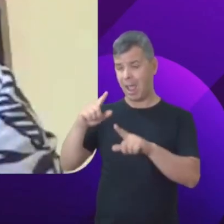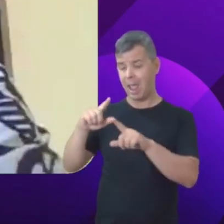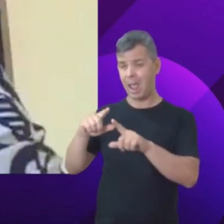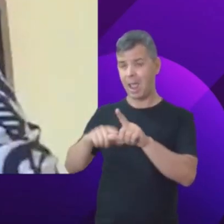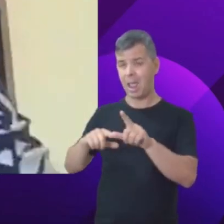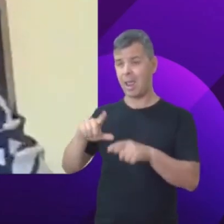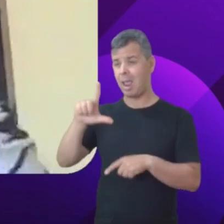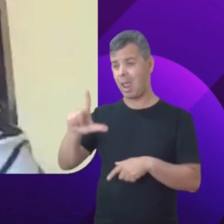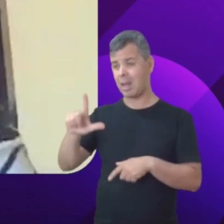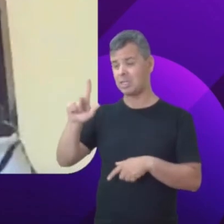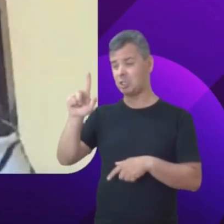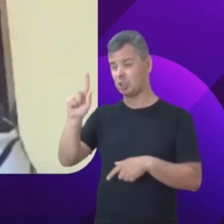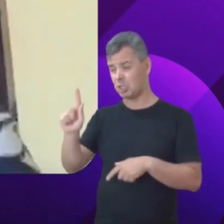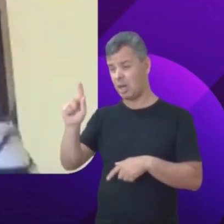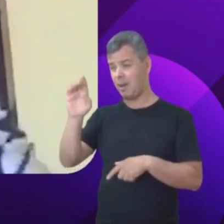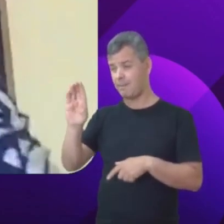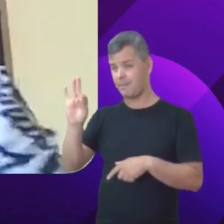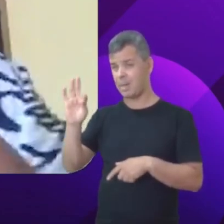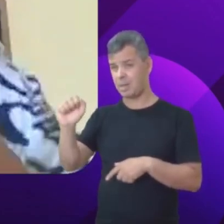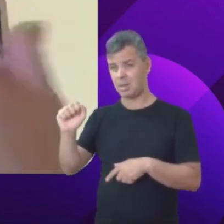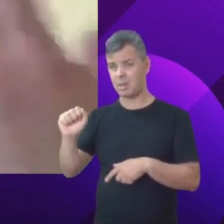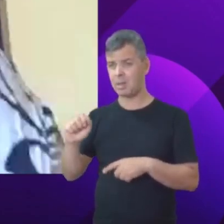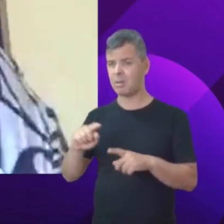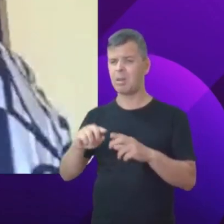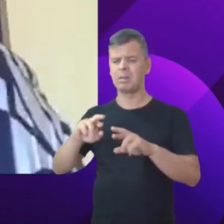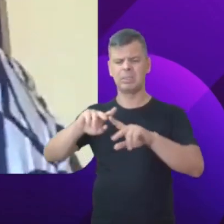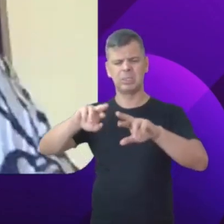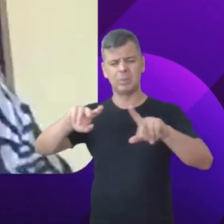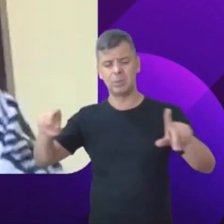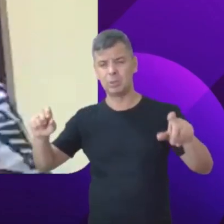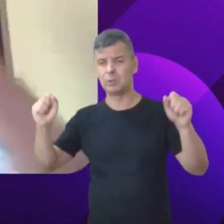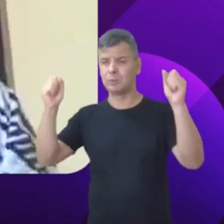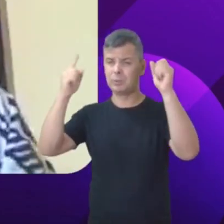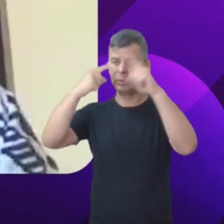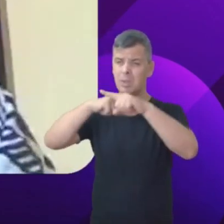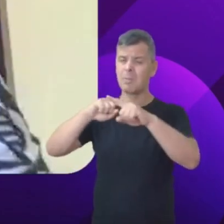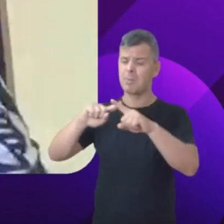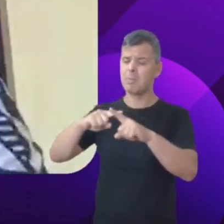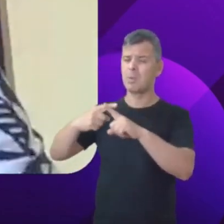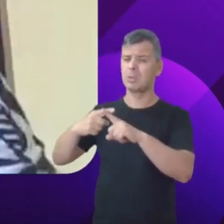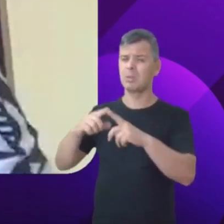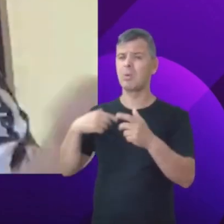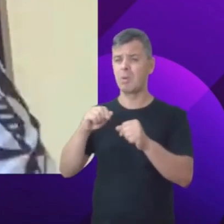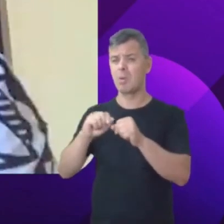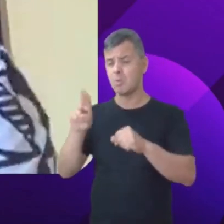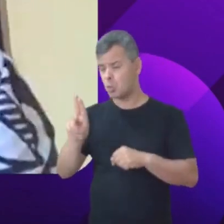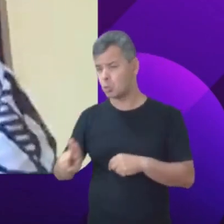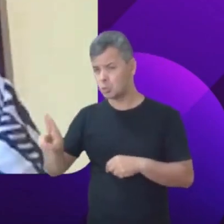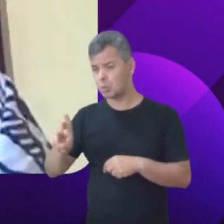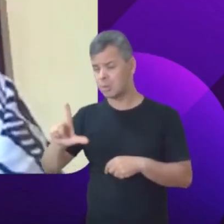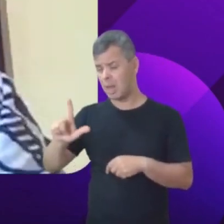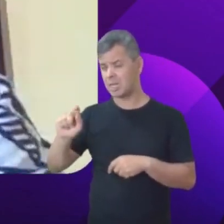é LGBT. Aí, Jana, temos muita dificuldade, porque tem muita sigla. Qual é o momento? Você pode usar